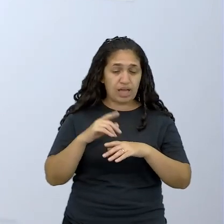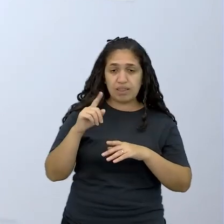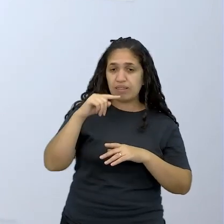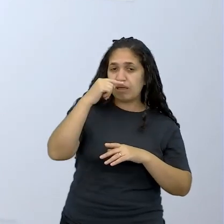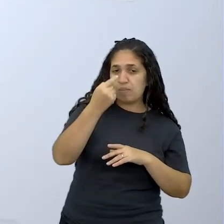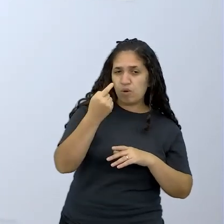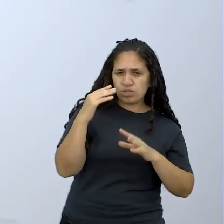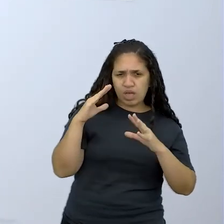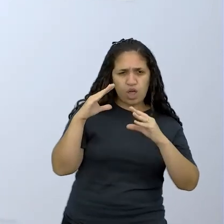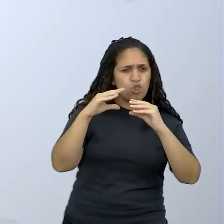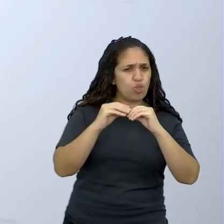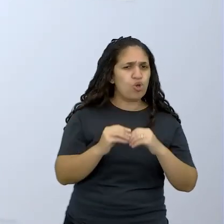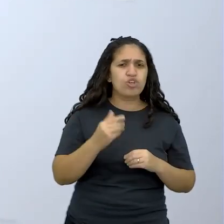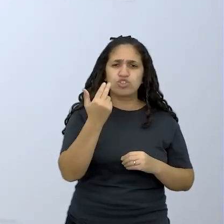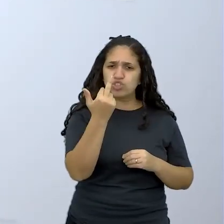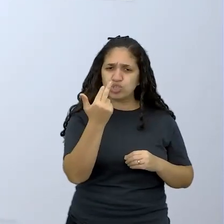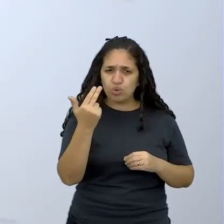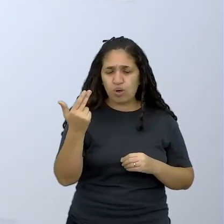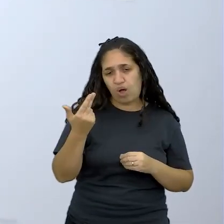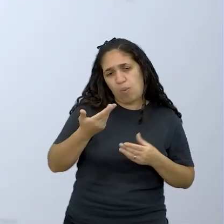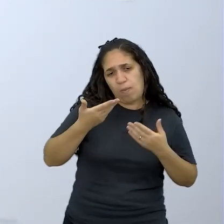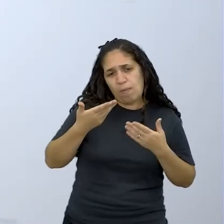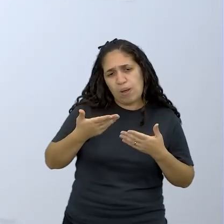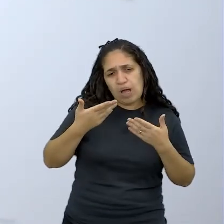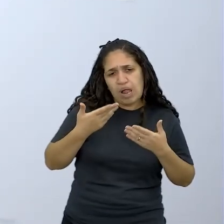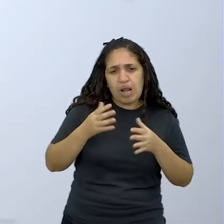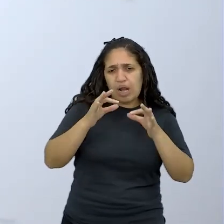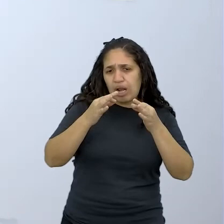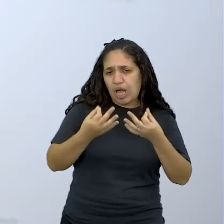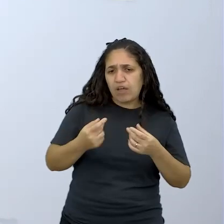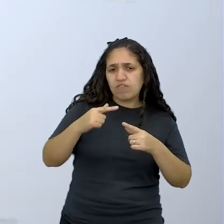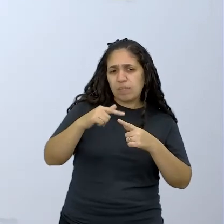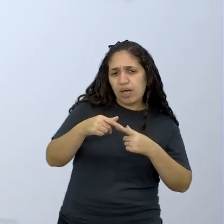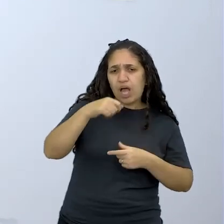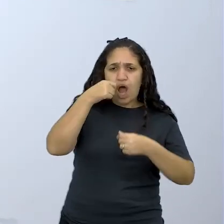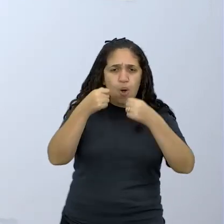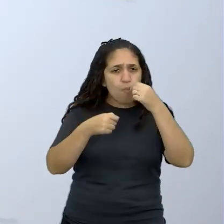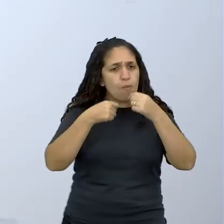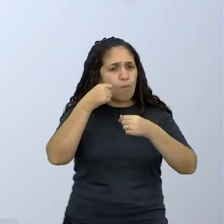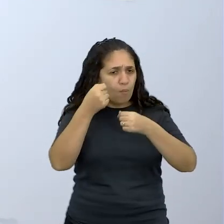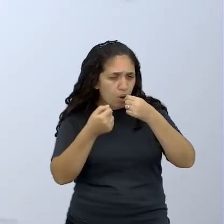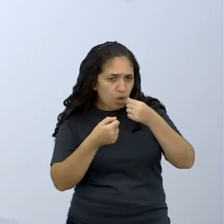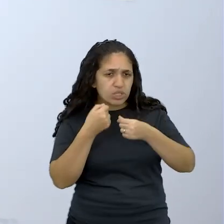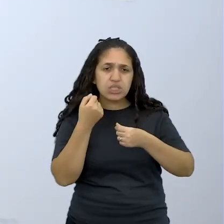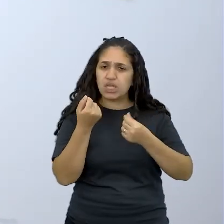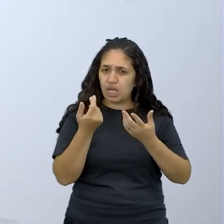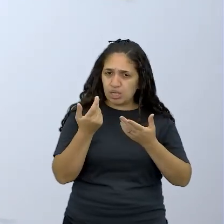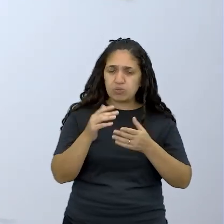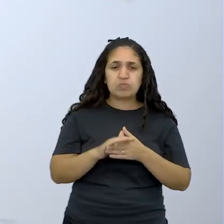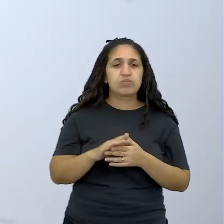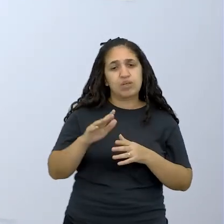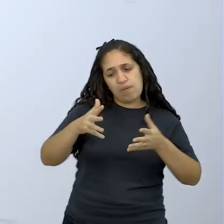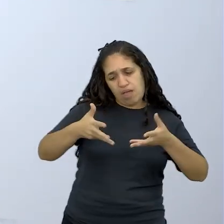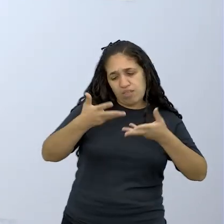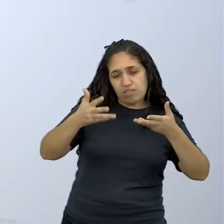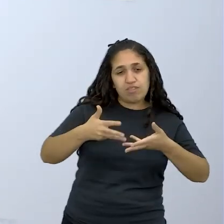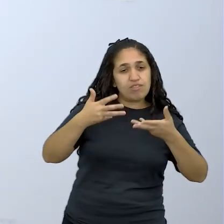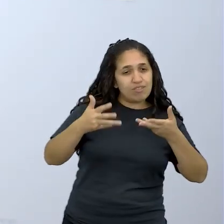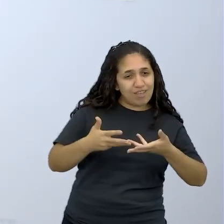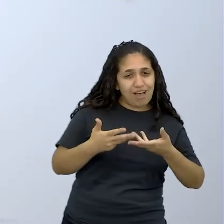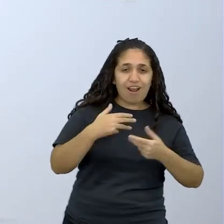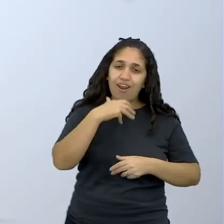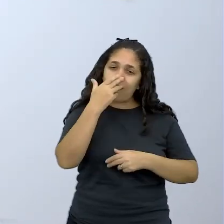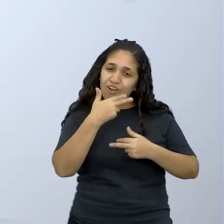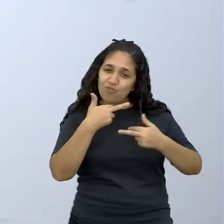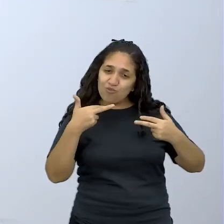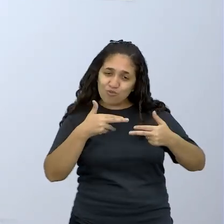jantar, também algo mais leve, mas também com ingestão de proteínas e aquela saladinha, aquela fruta